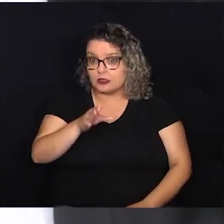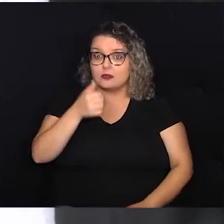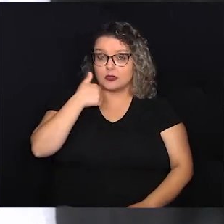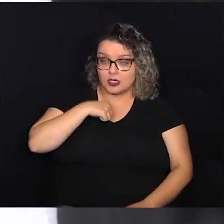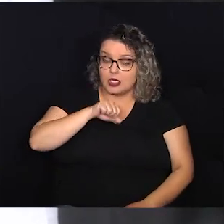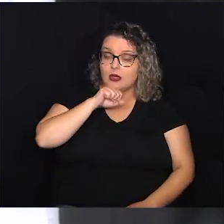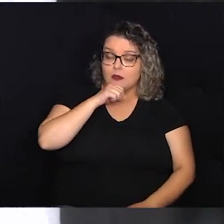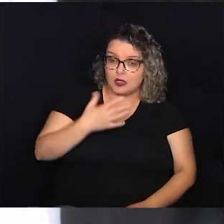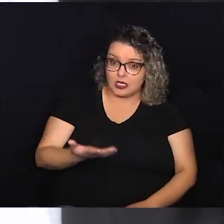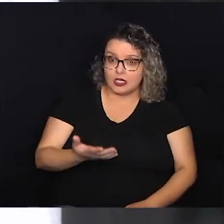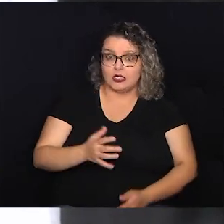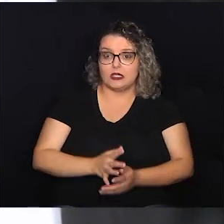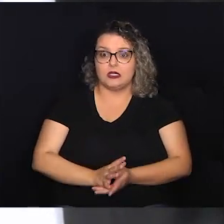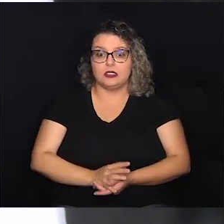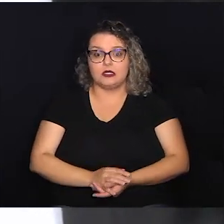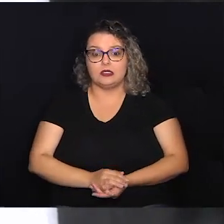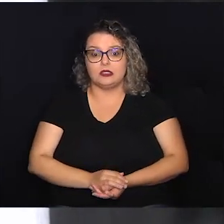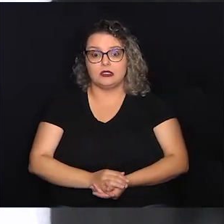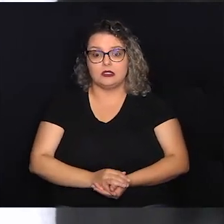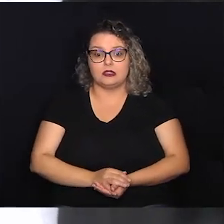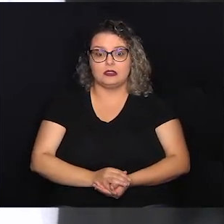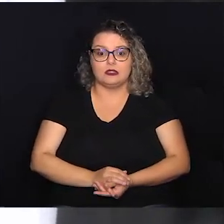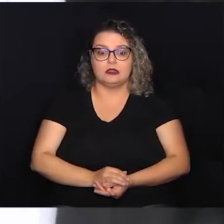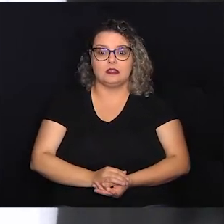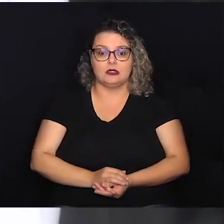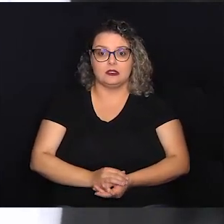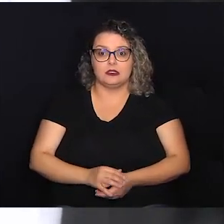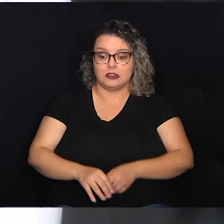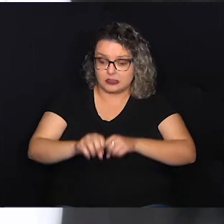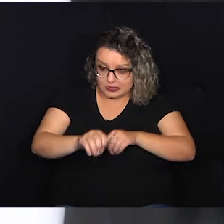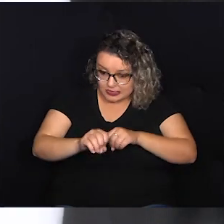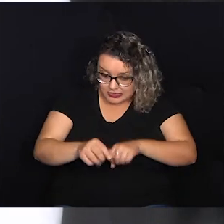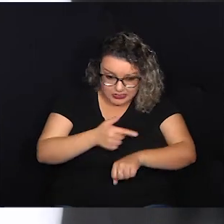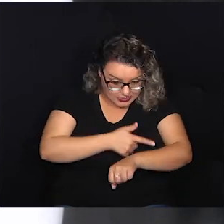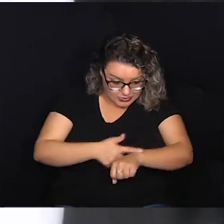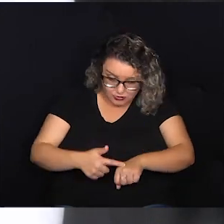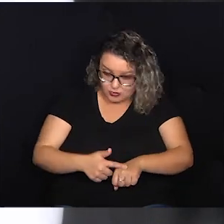é aquela que cria mesmo, do que sai,